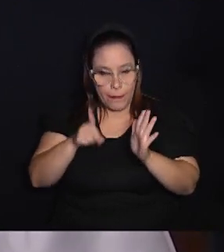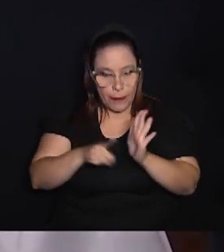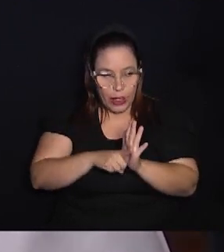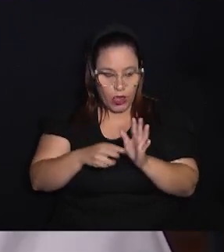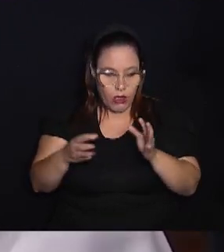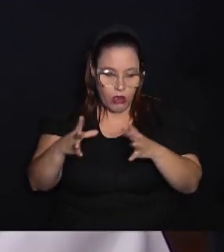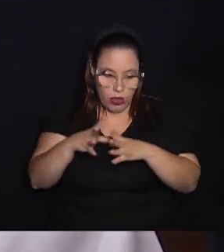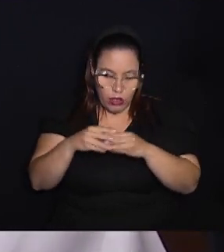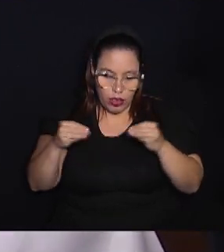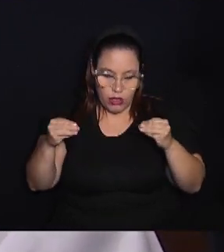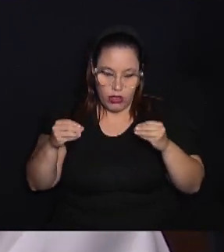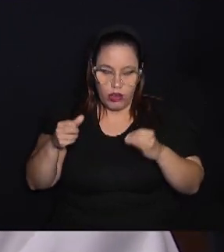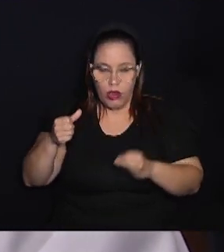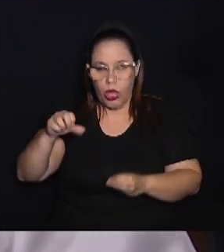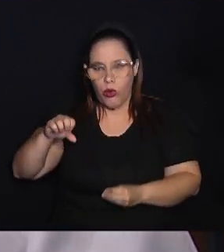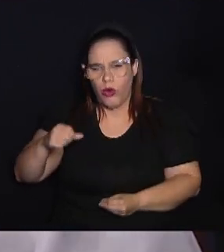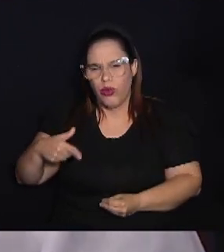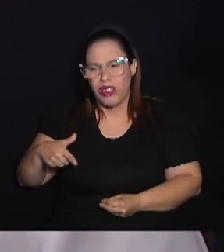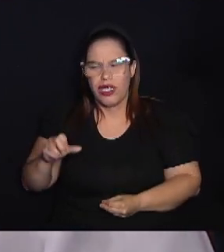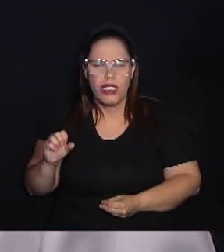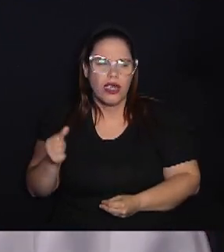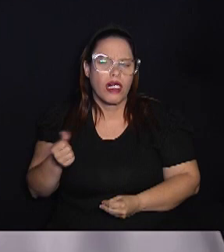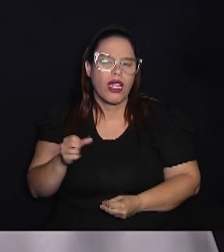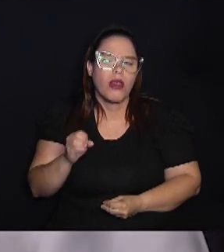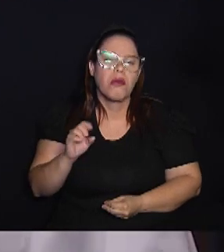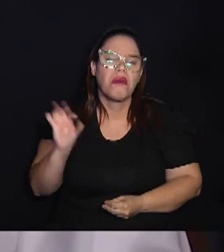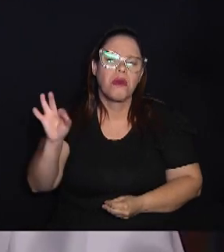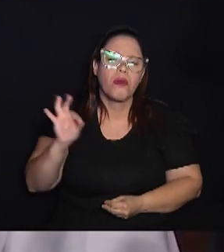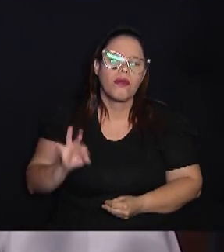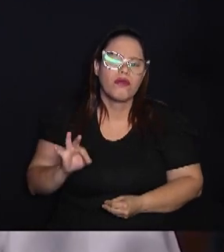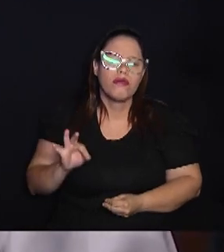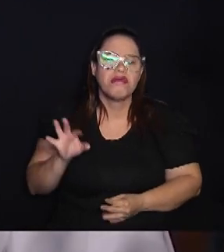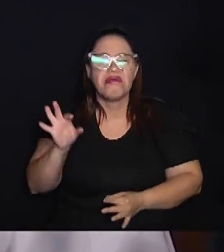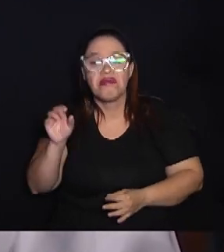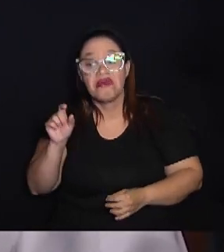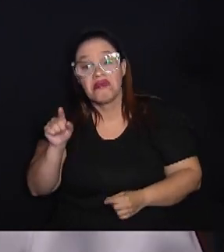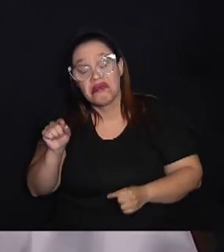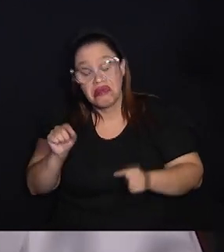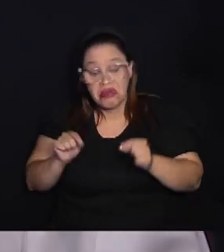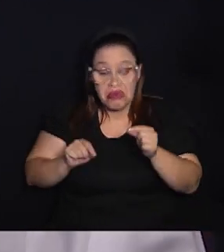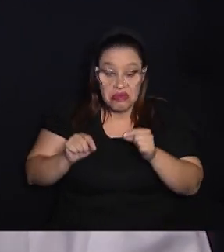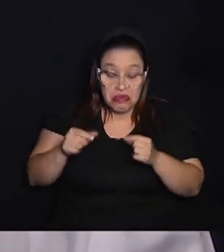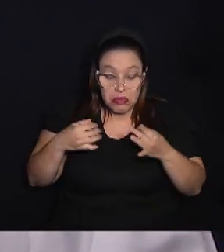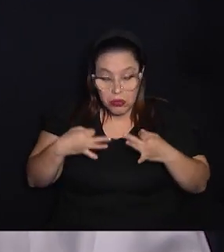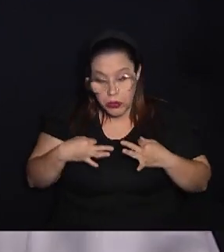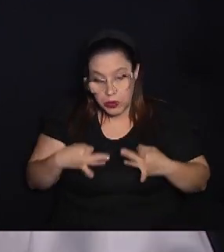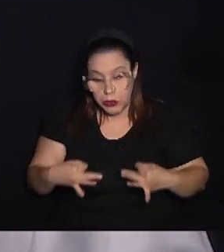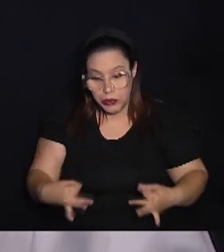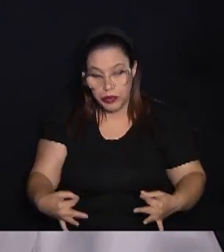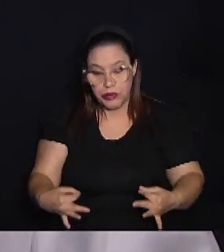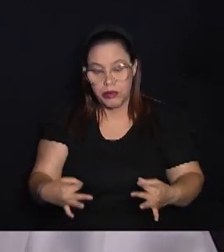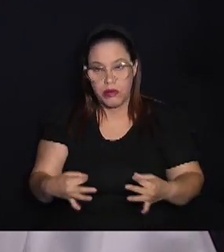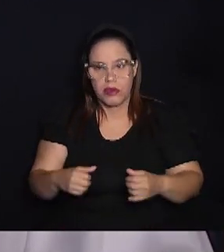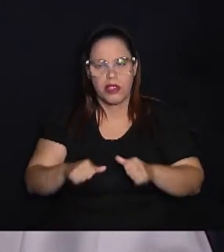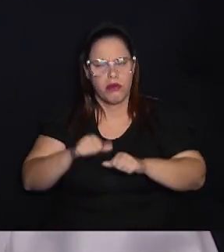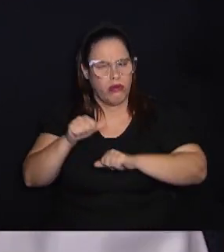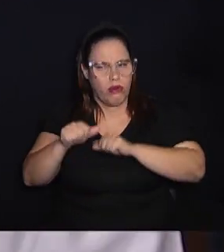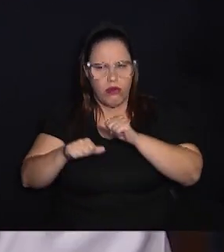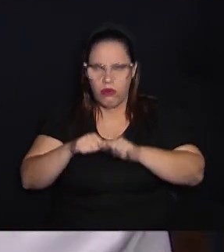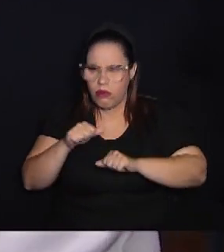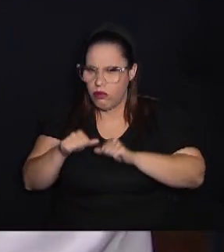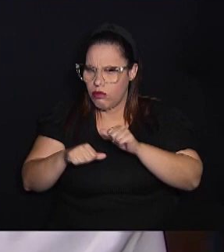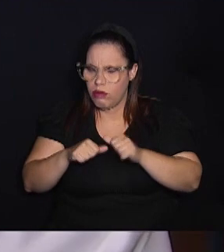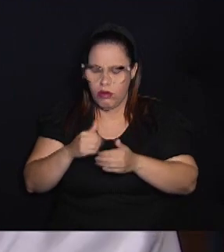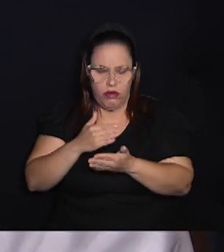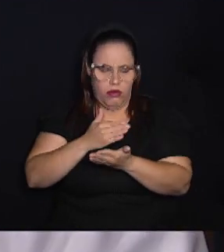cura entre 90% a 100% de acordo com a sua localização do câncer. Então isso muda drasticamente. Um câncer na